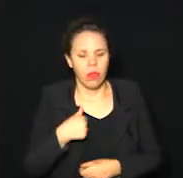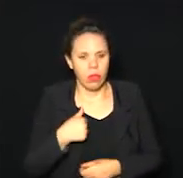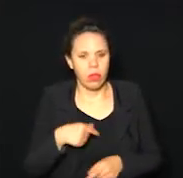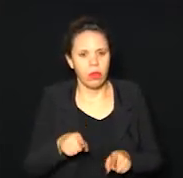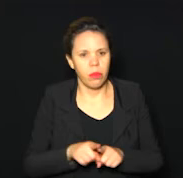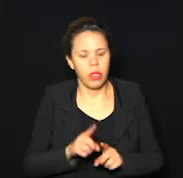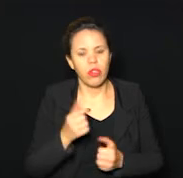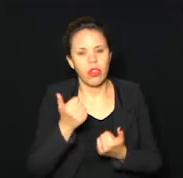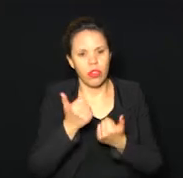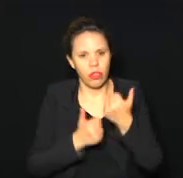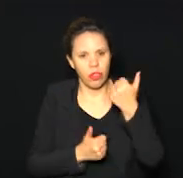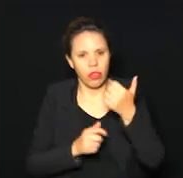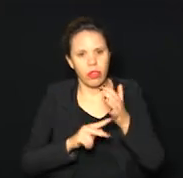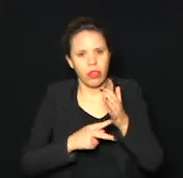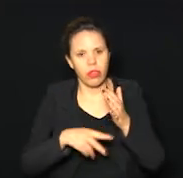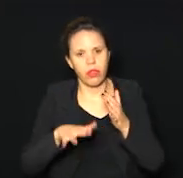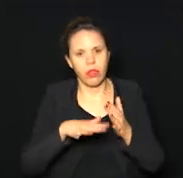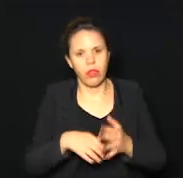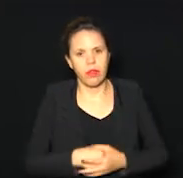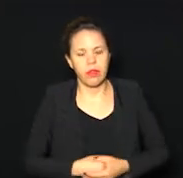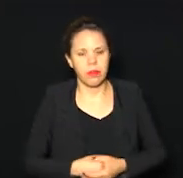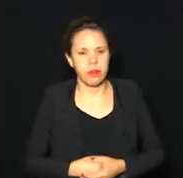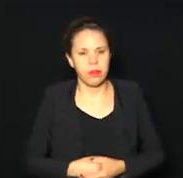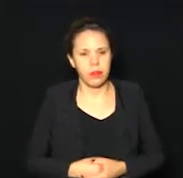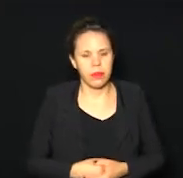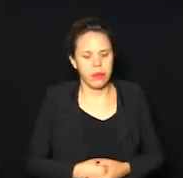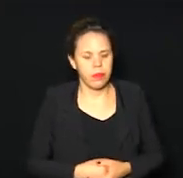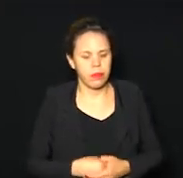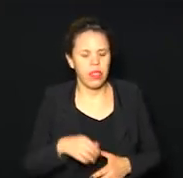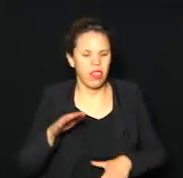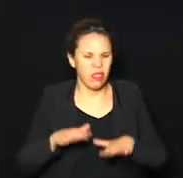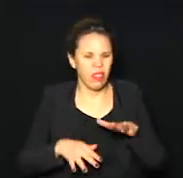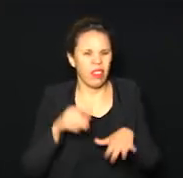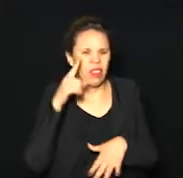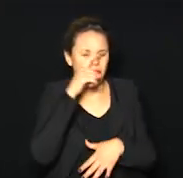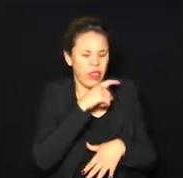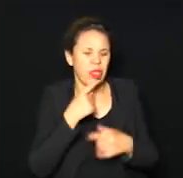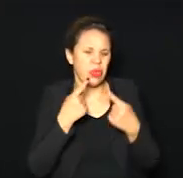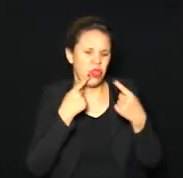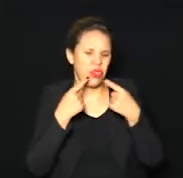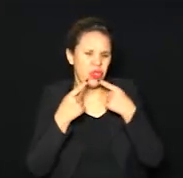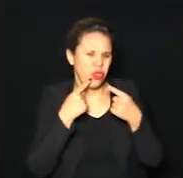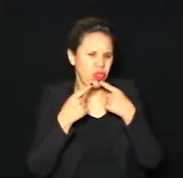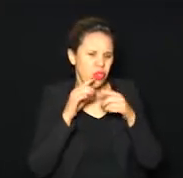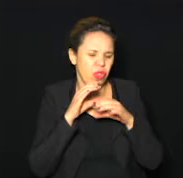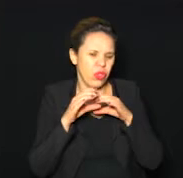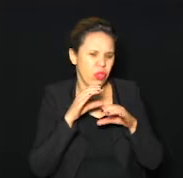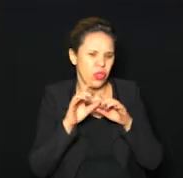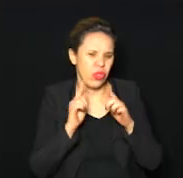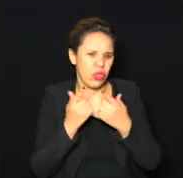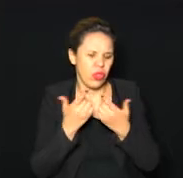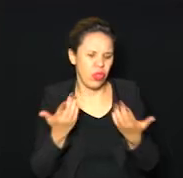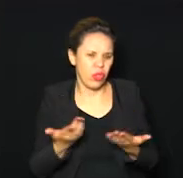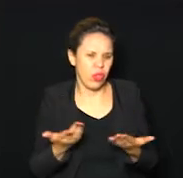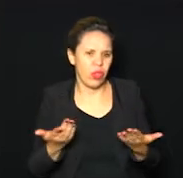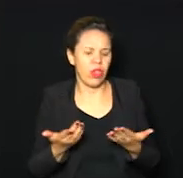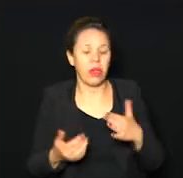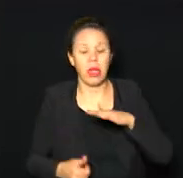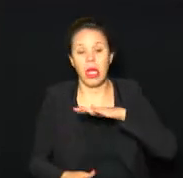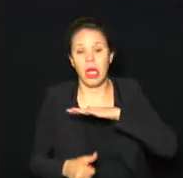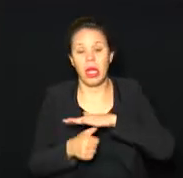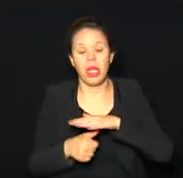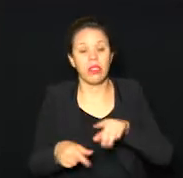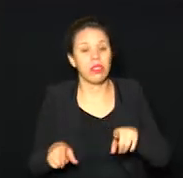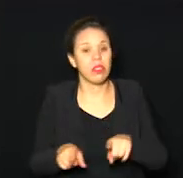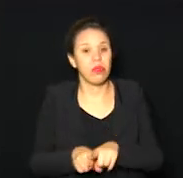diretoria do sindicato, e tem sido muito difícil dialogar com essa gestão, não só com a reitoria, mas também